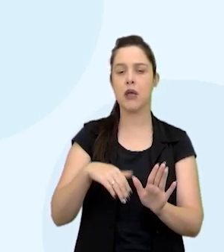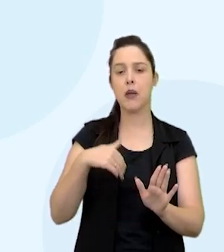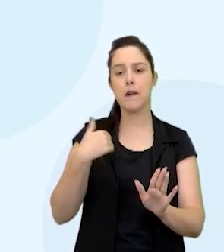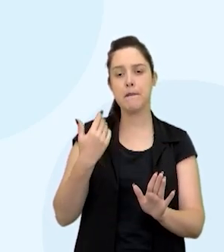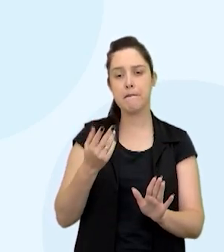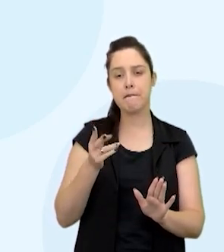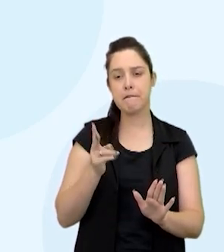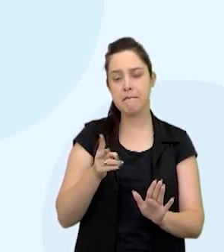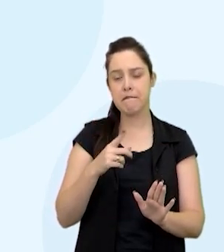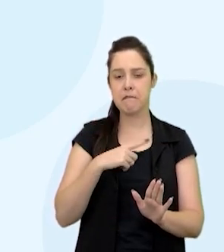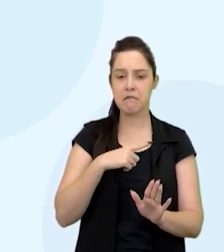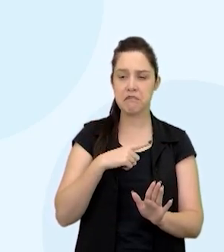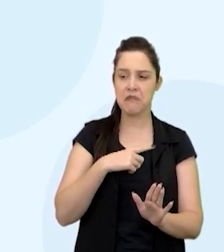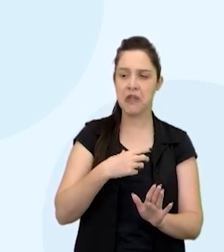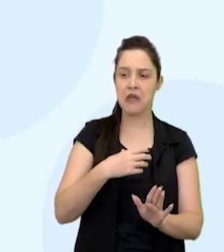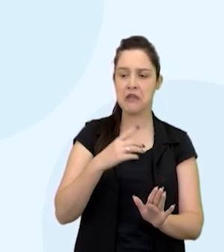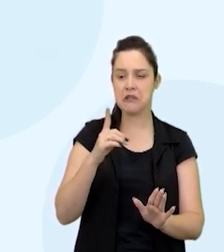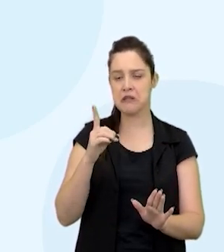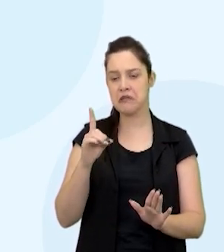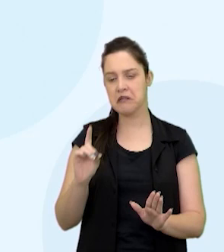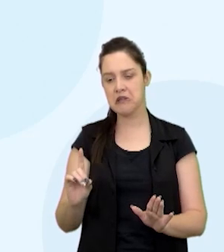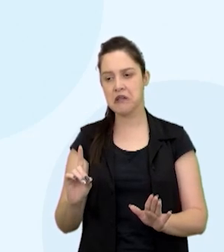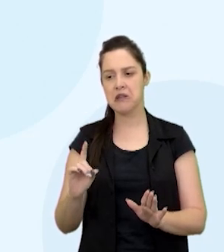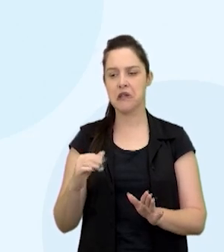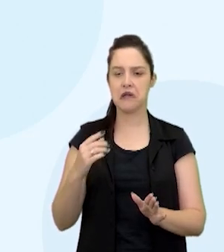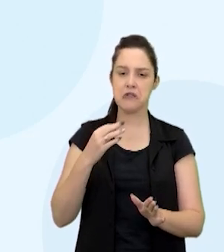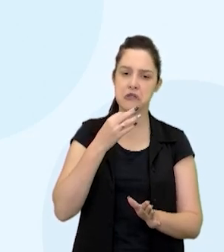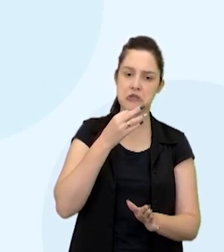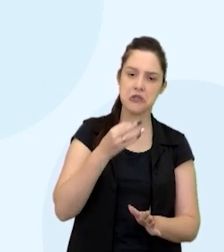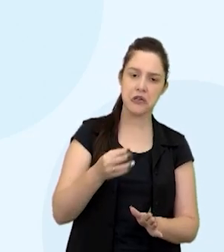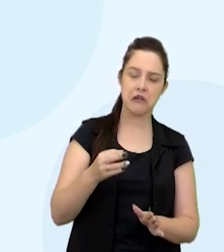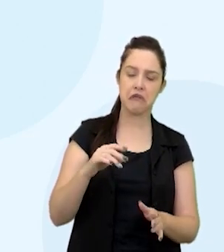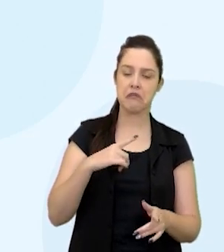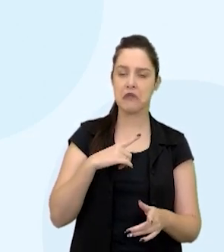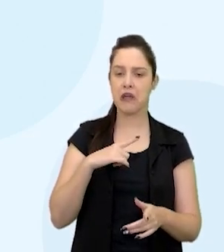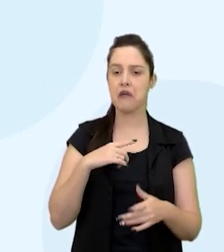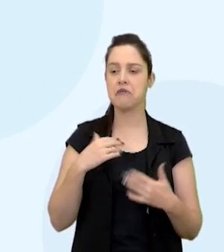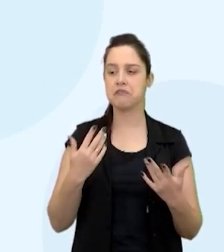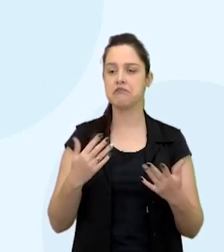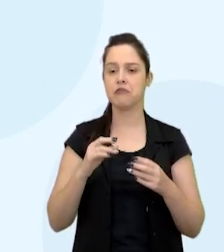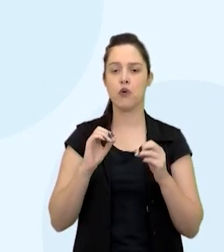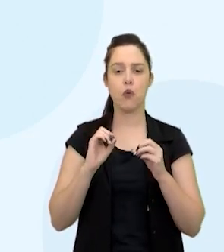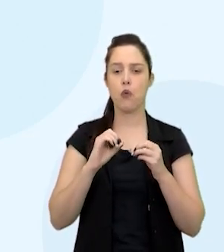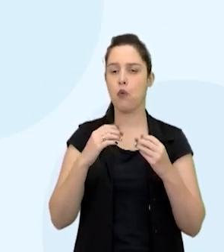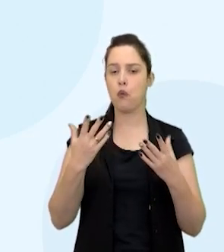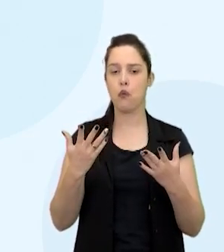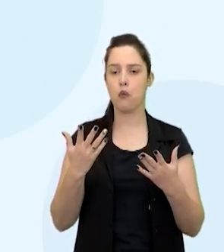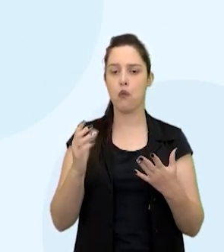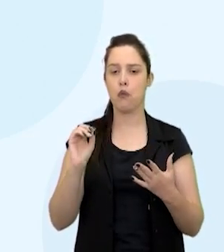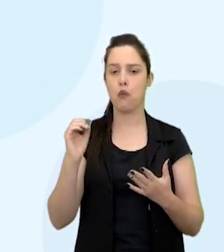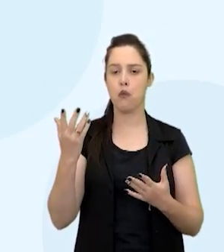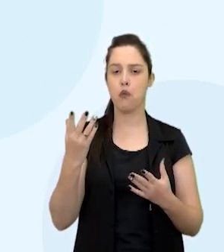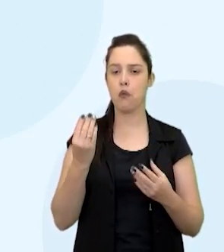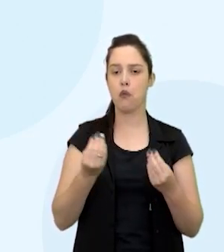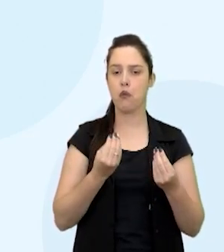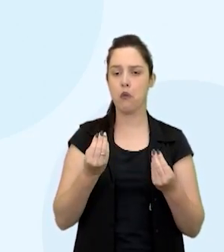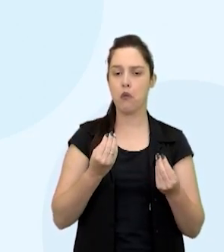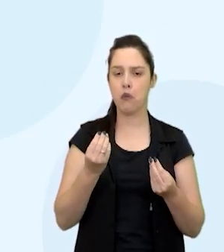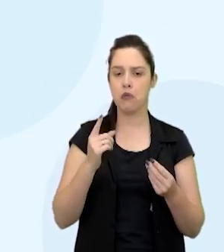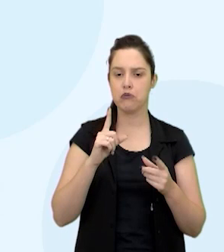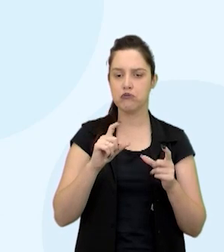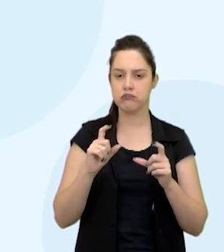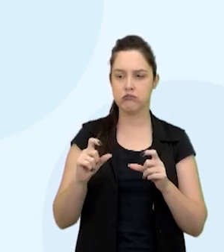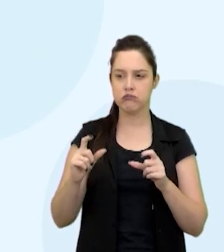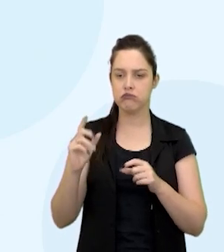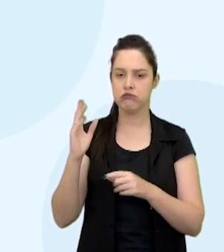efeito 3D, ele pode sugerir a tridimensionalidade acontecendo, né? Como acontece nessa tela, olha só. Ele sugere que tem um espaço